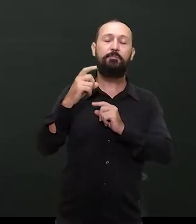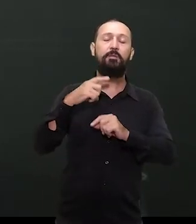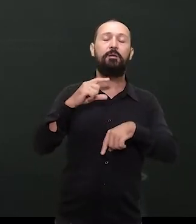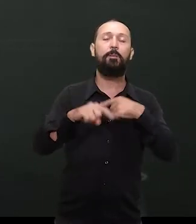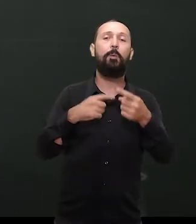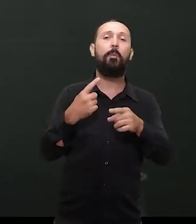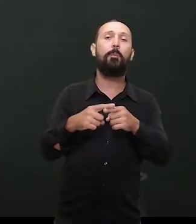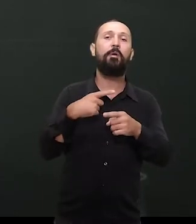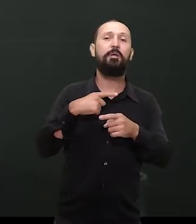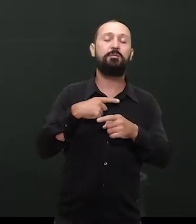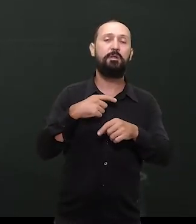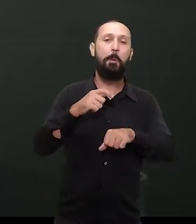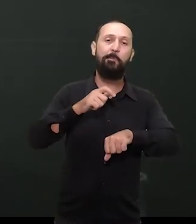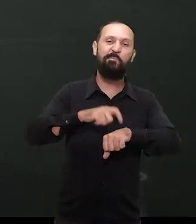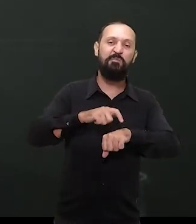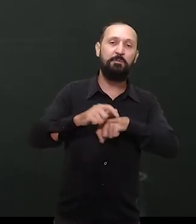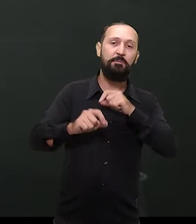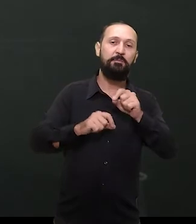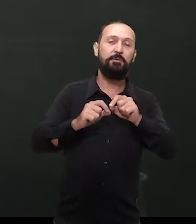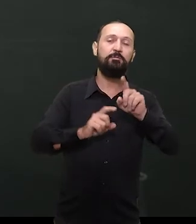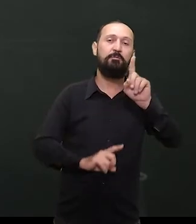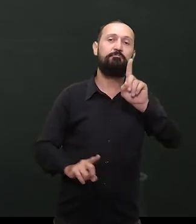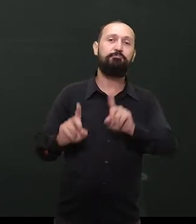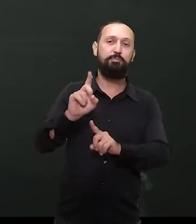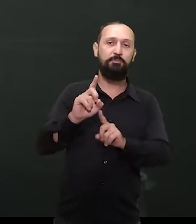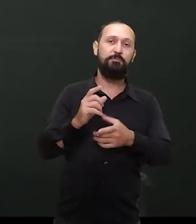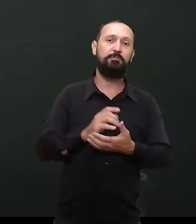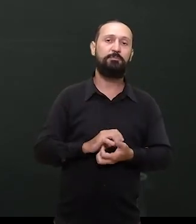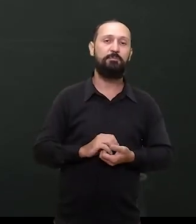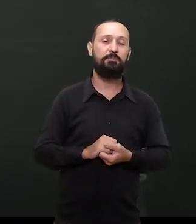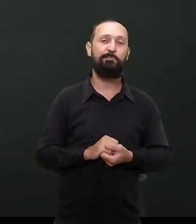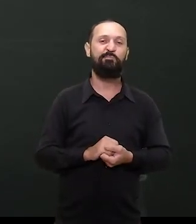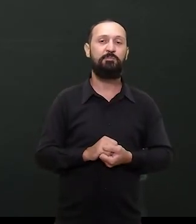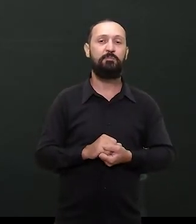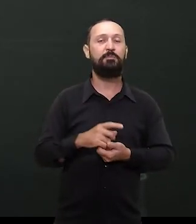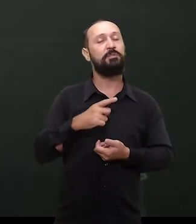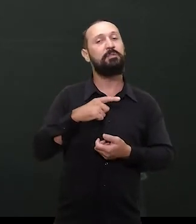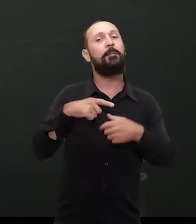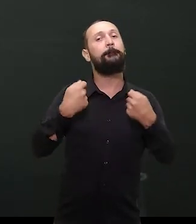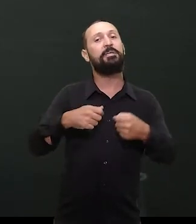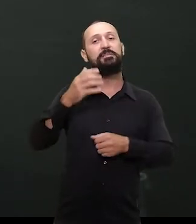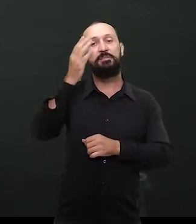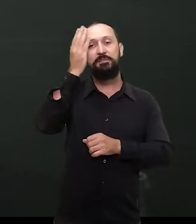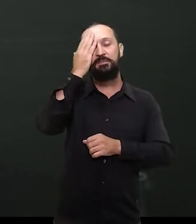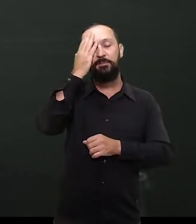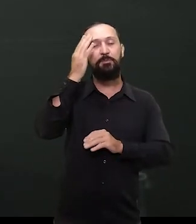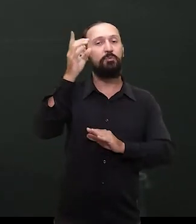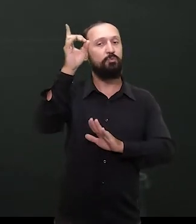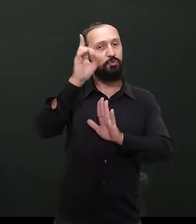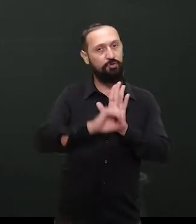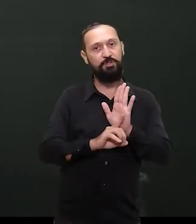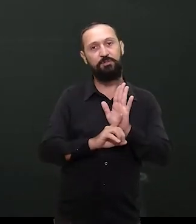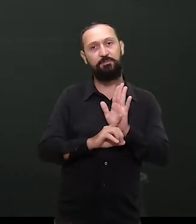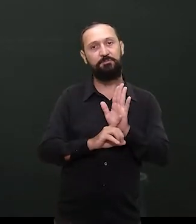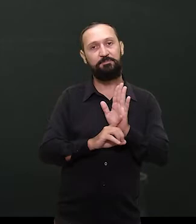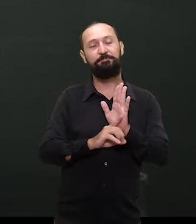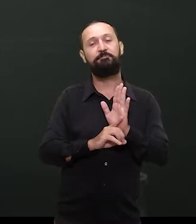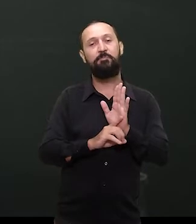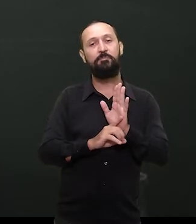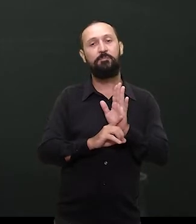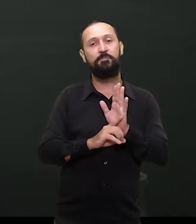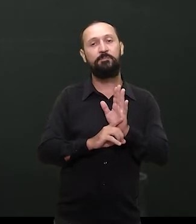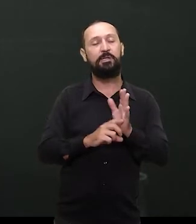acabam vinho né porque ficamos em posições de destaque e nós temos que saber dos nossos direitos